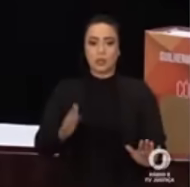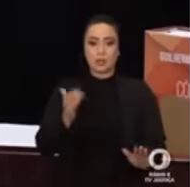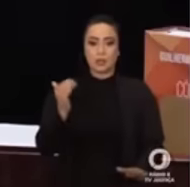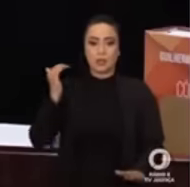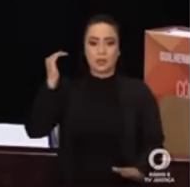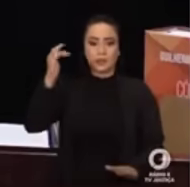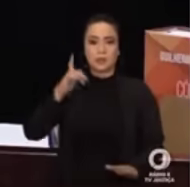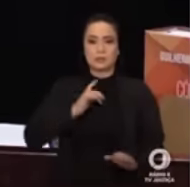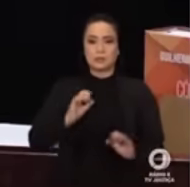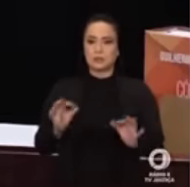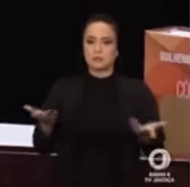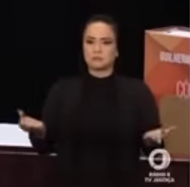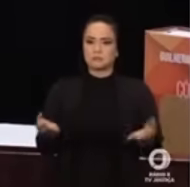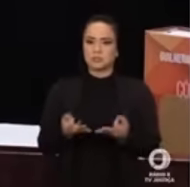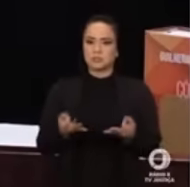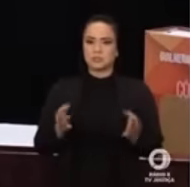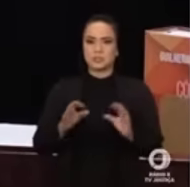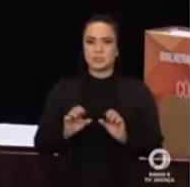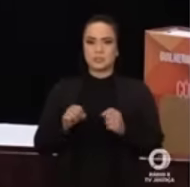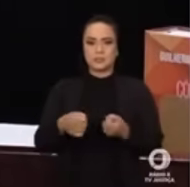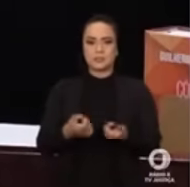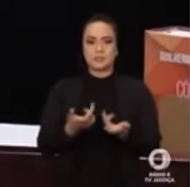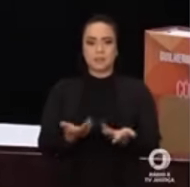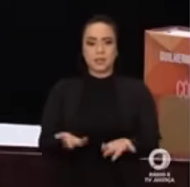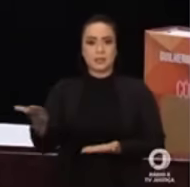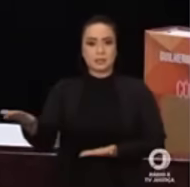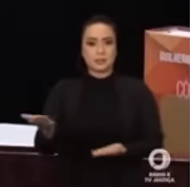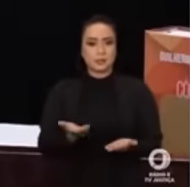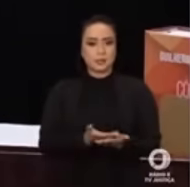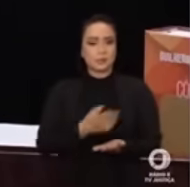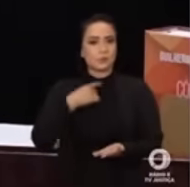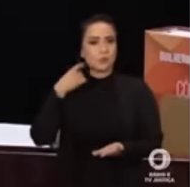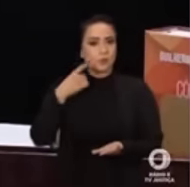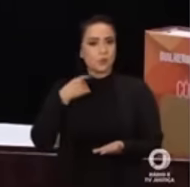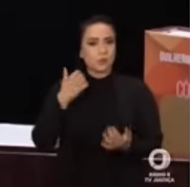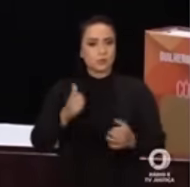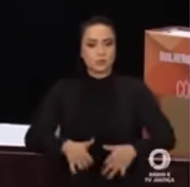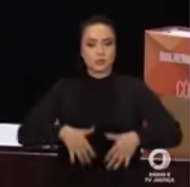da defesa, e é inegável, recebemos os advogados